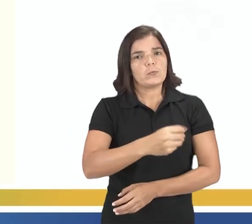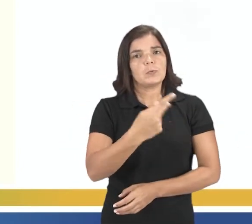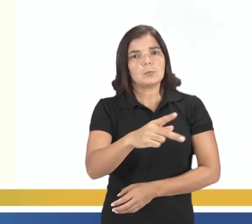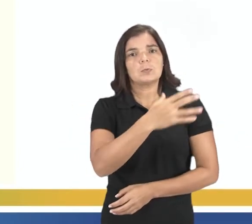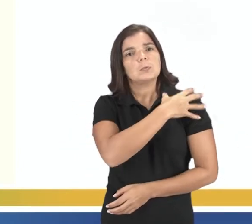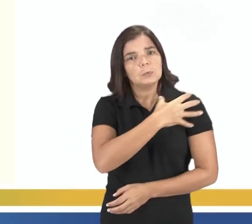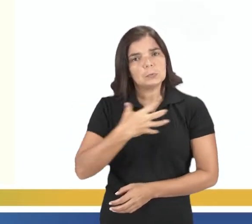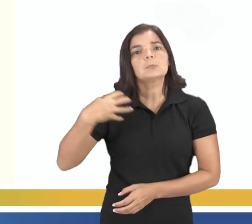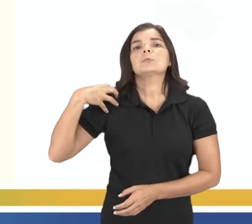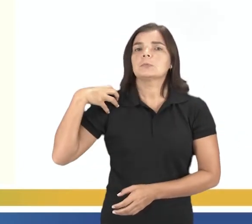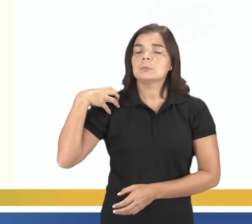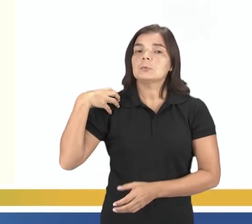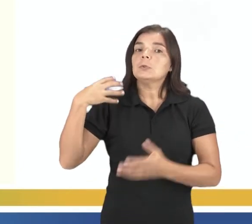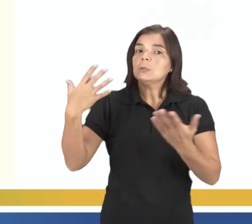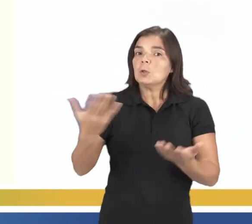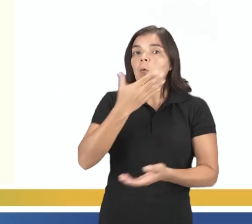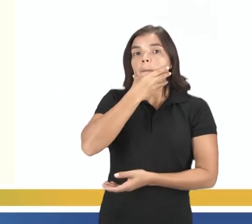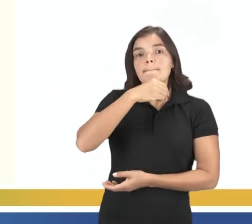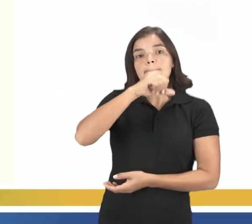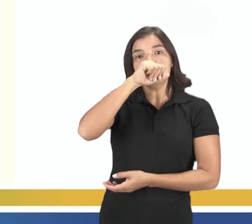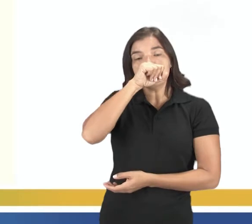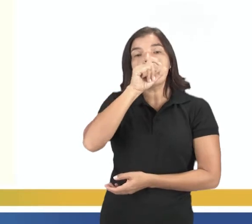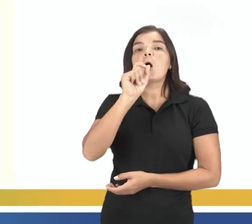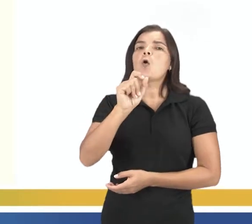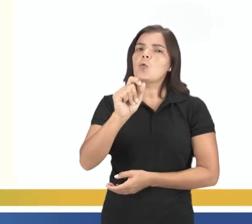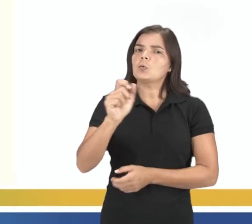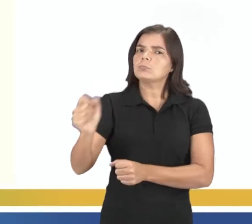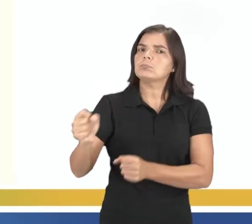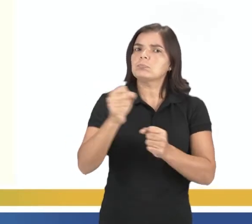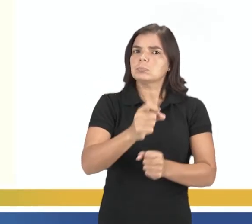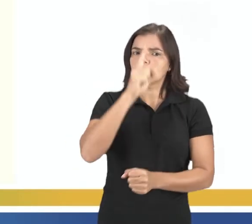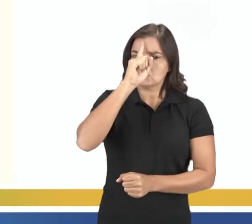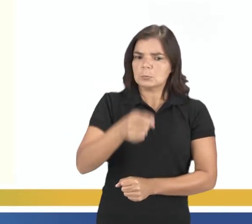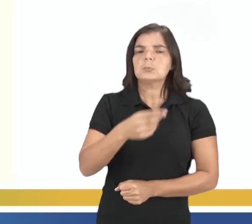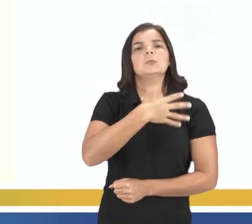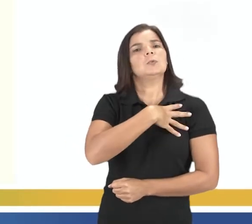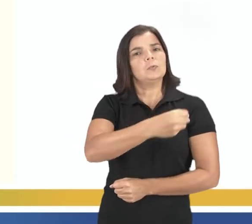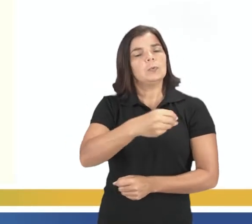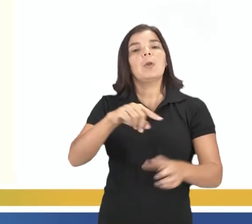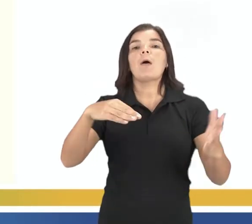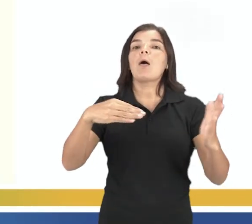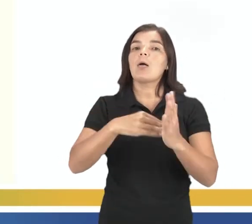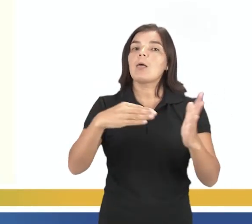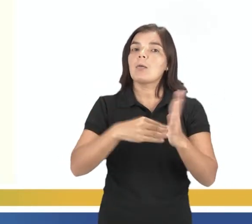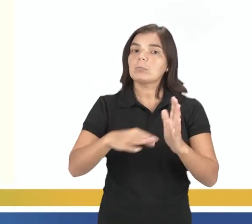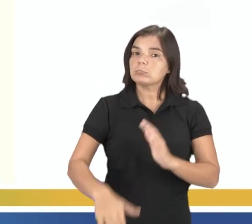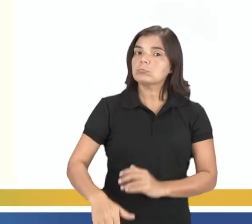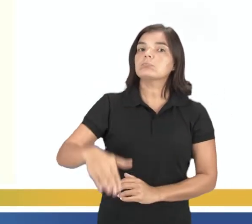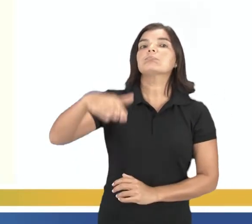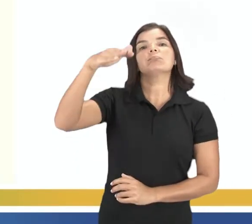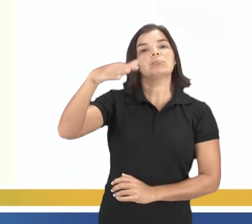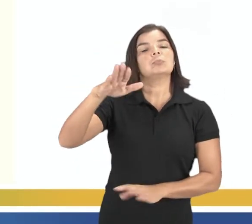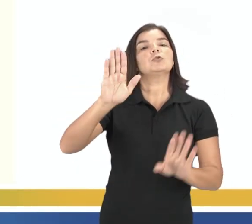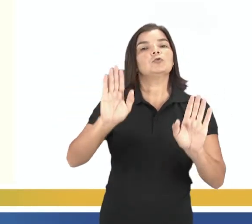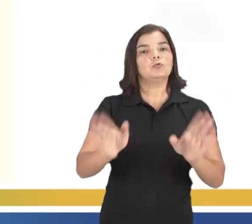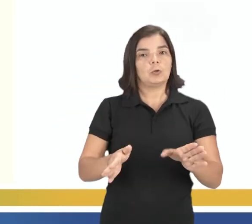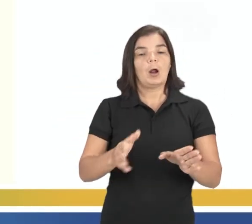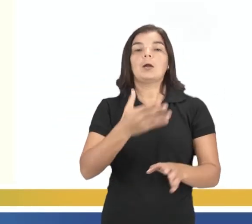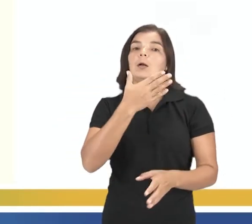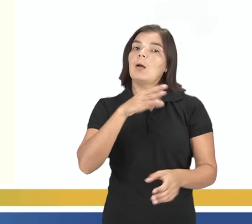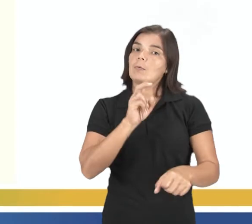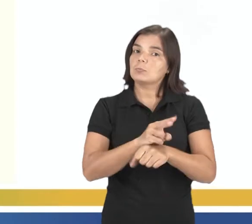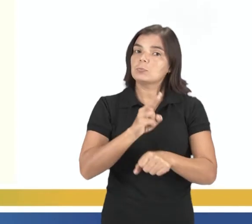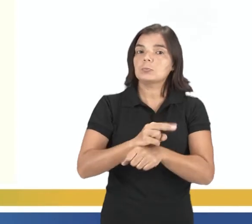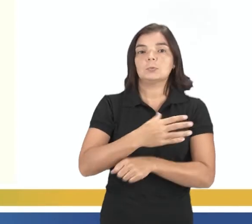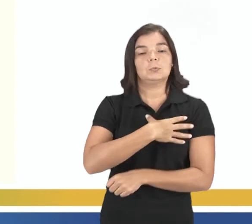do Aristóteles. Então, o pai ele vai exercer um domínio sobre os filhos até que esses filhos estejam na dependência do pai.